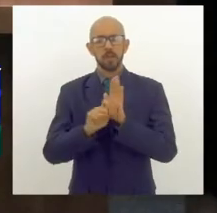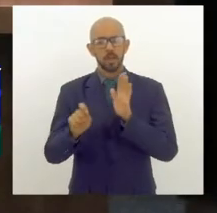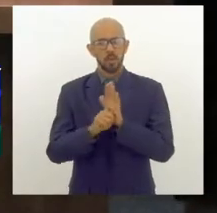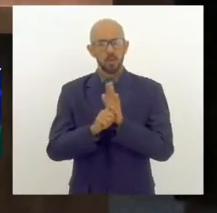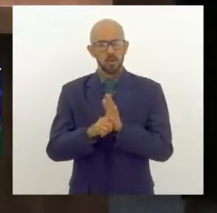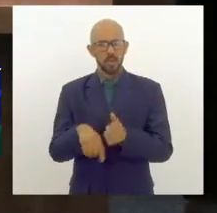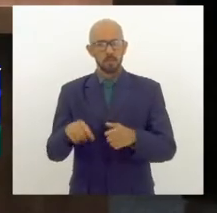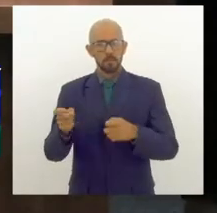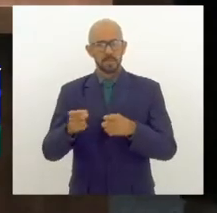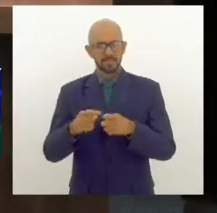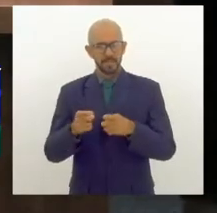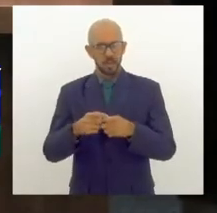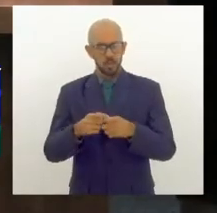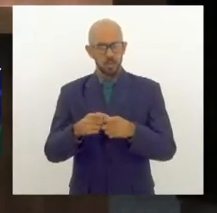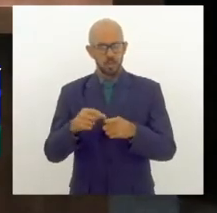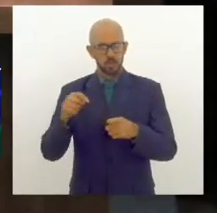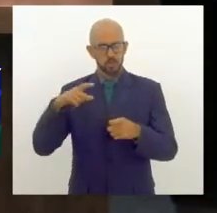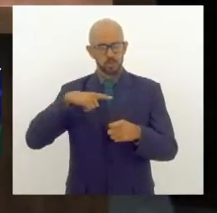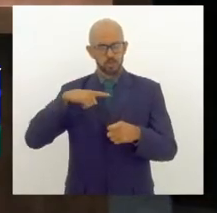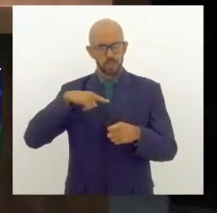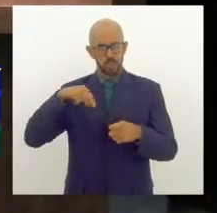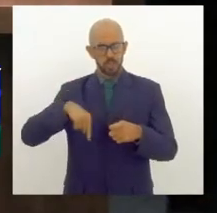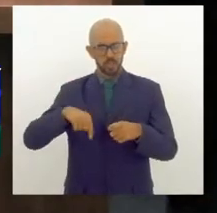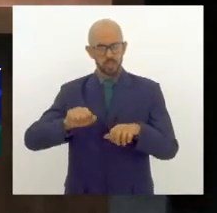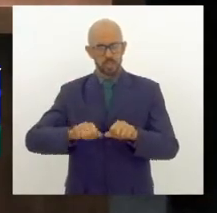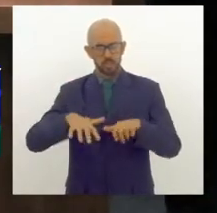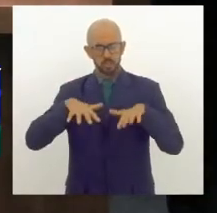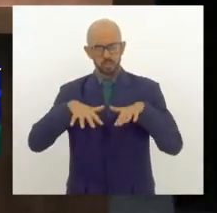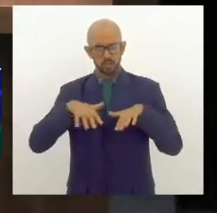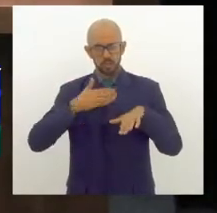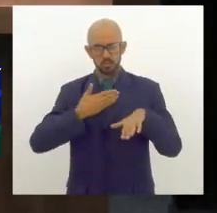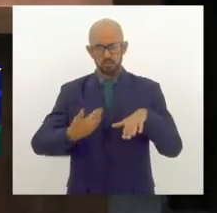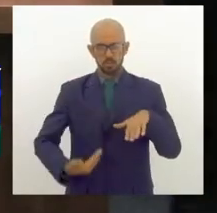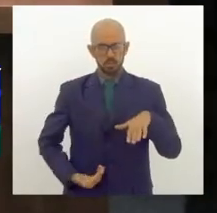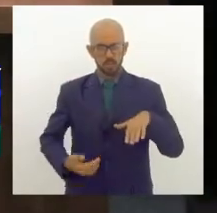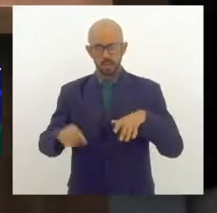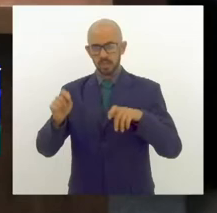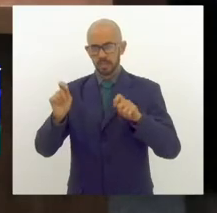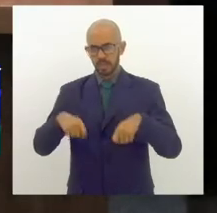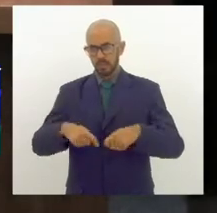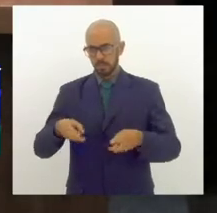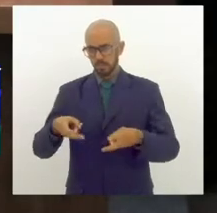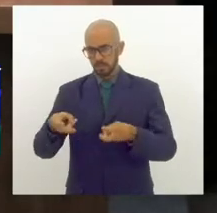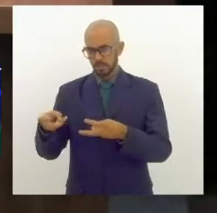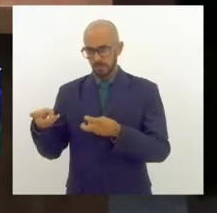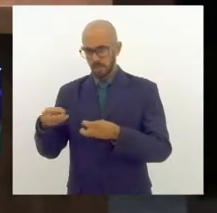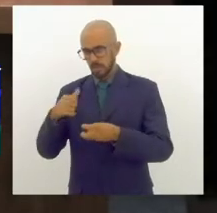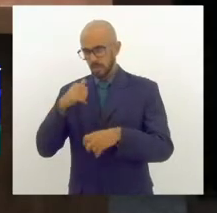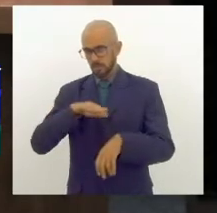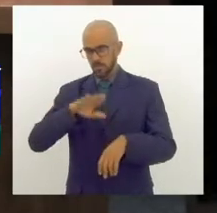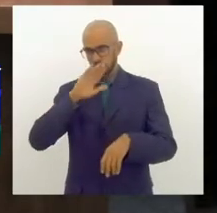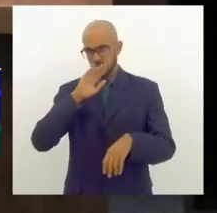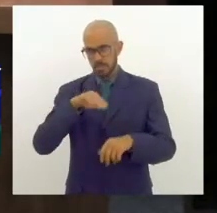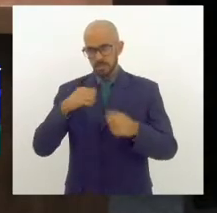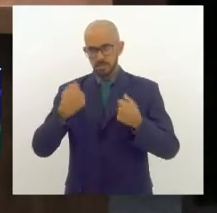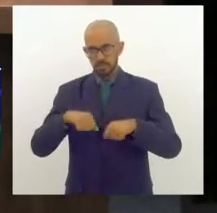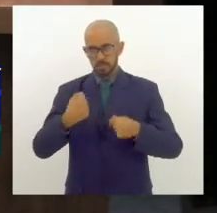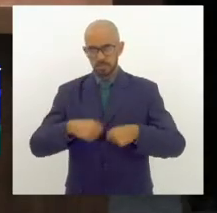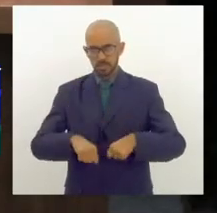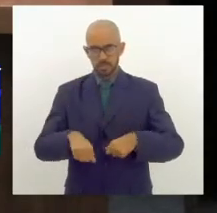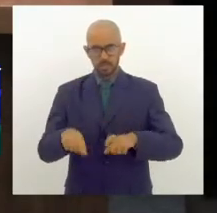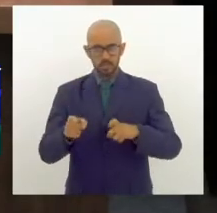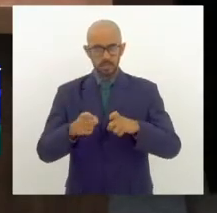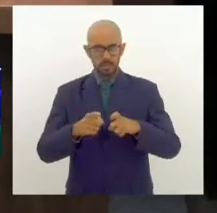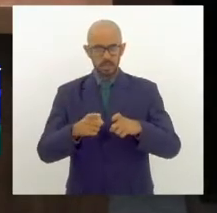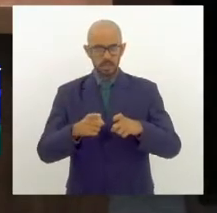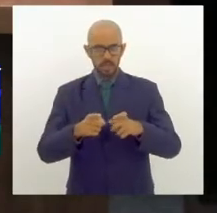medicinal. A gente teve aqui, a gente fez audiências públicas onde a gente pôde ouvir mães que dependem da maconha